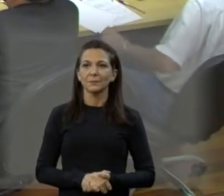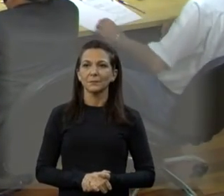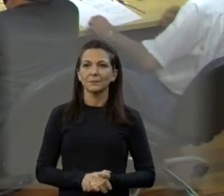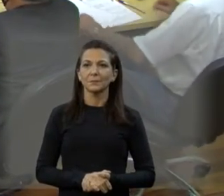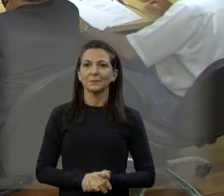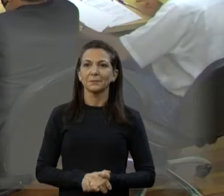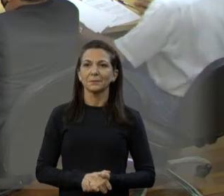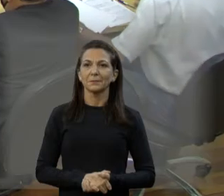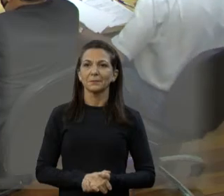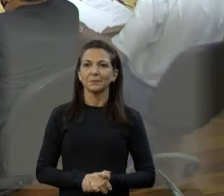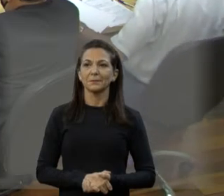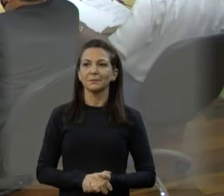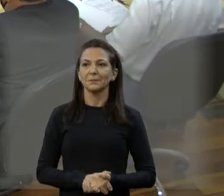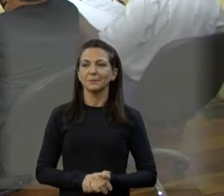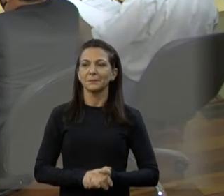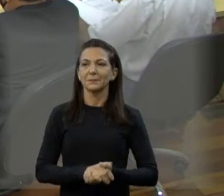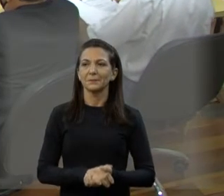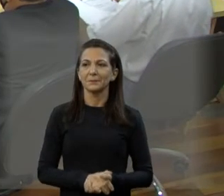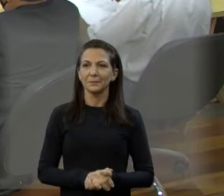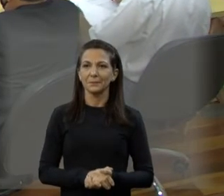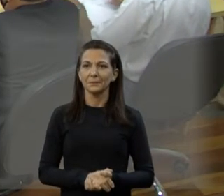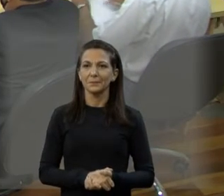E aí